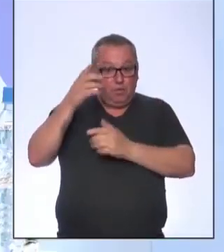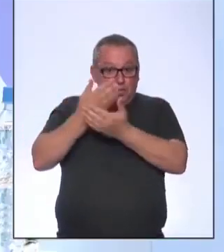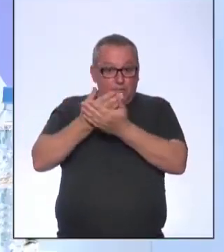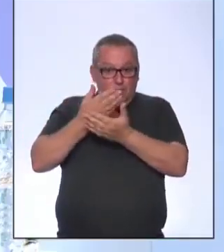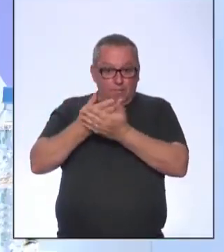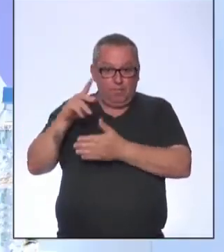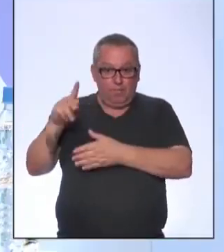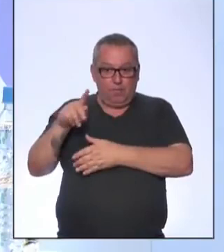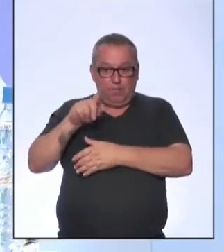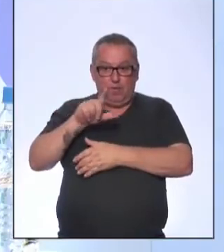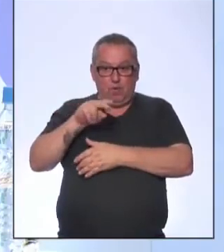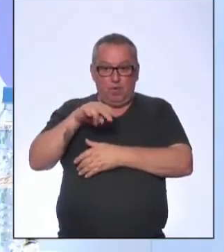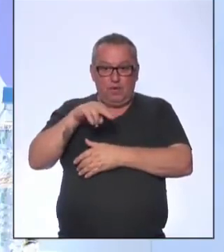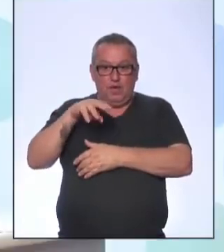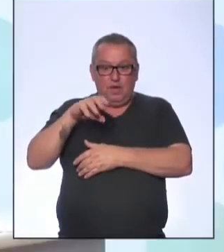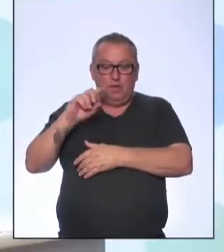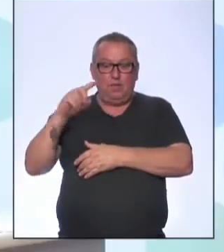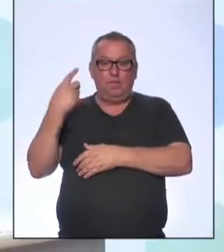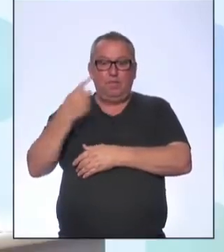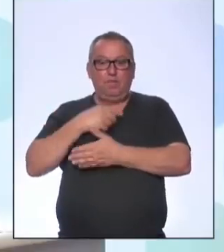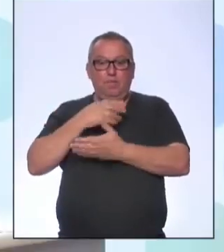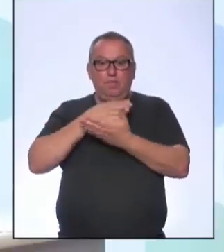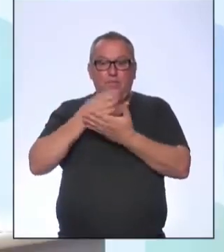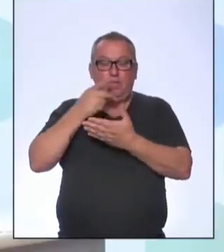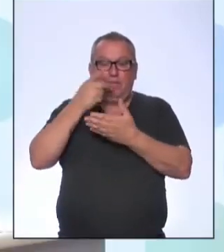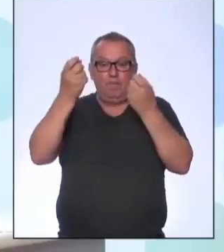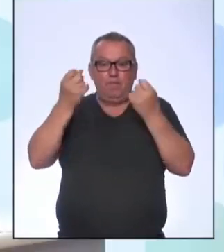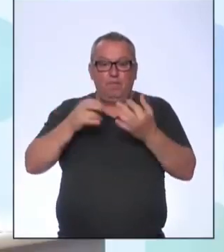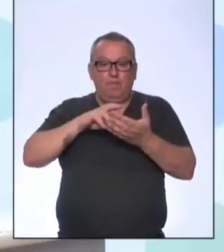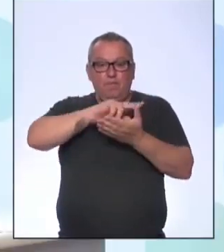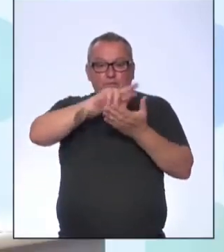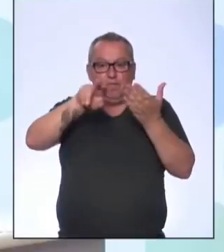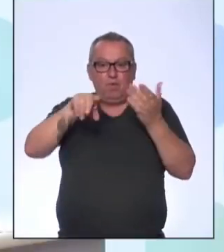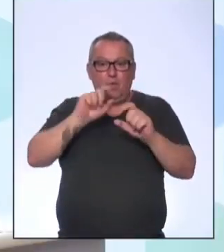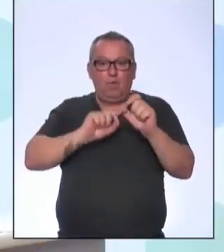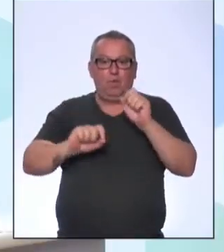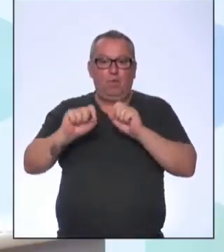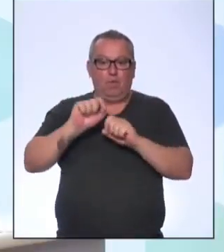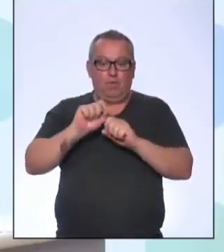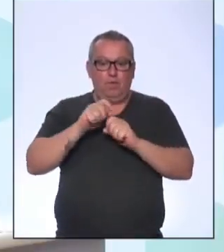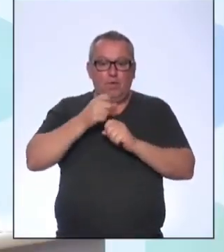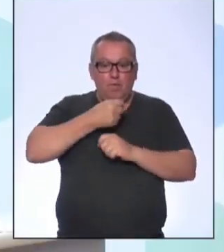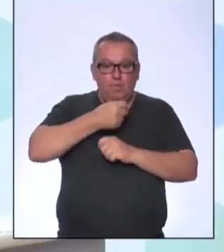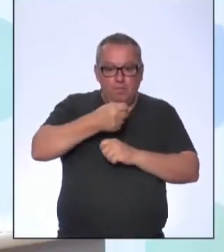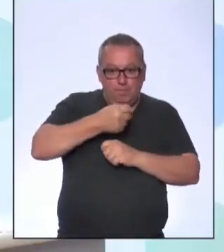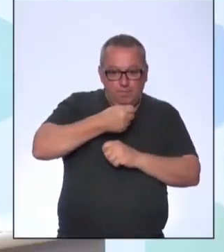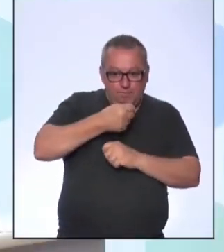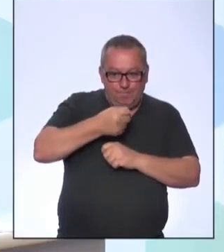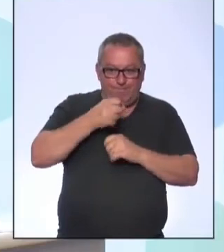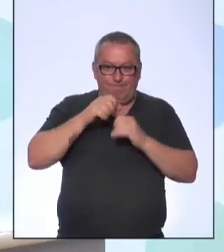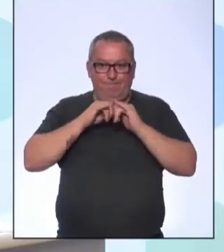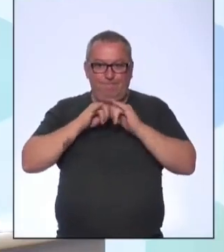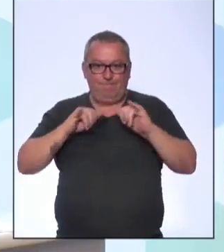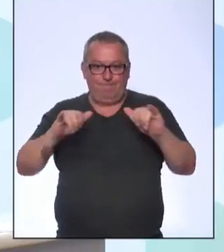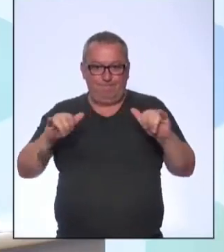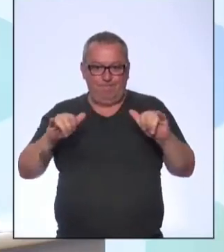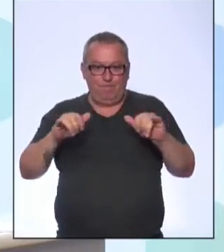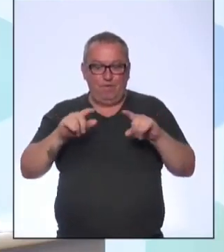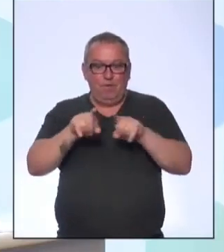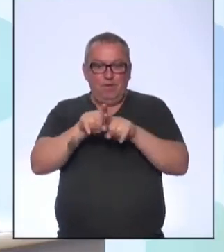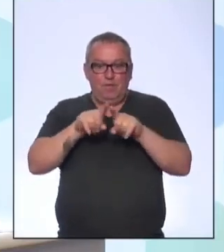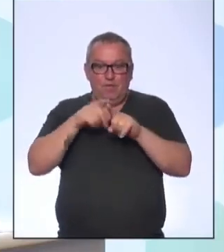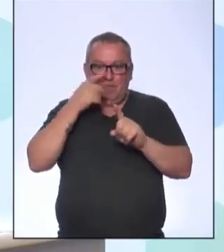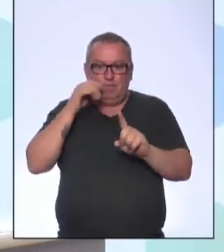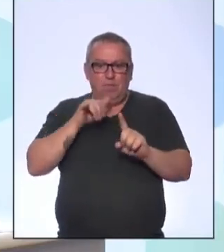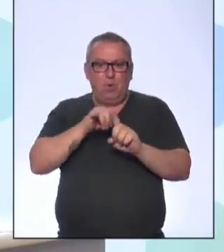Luciano, né, estávamos aqui, nós conversamos bastante a diferenciação entre uma reportagem e uma notícia. Falamos sobre